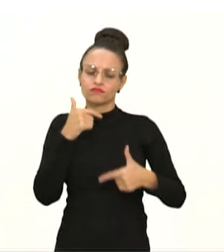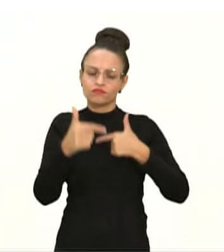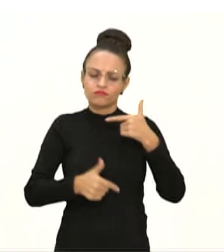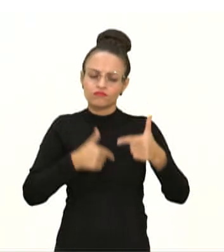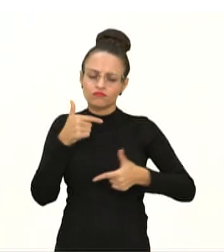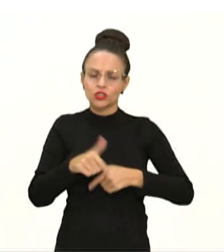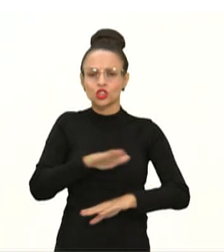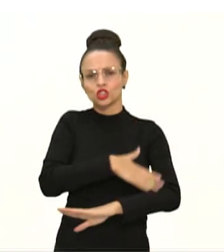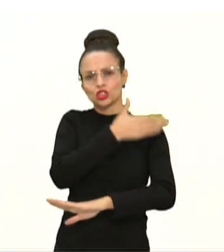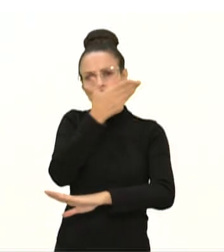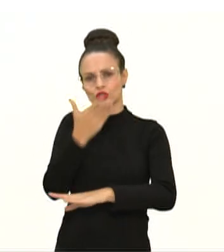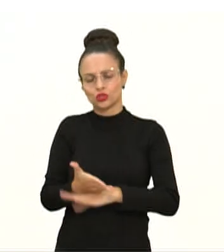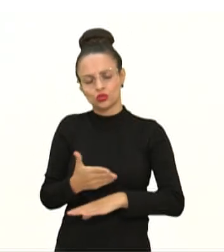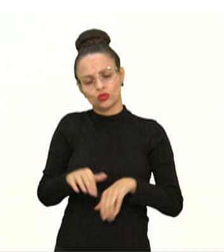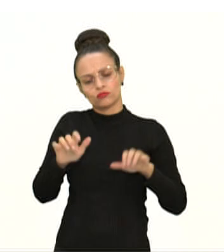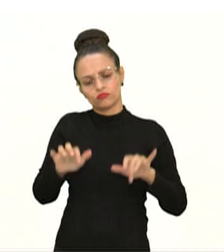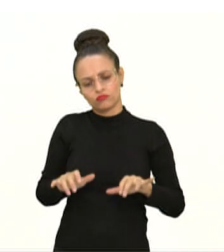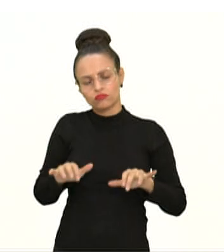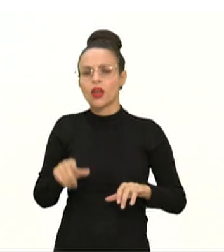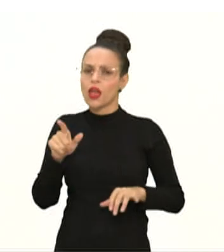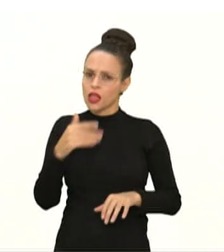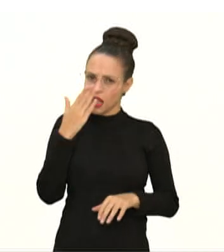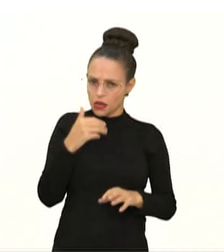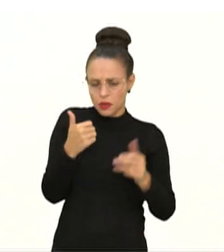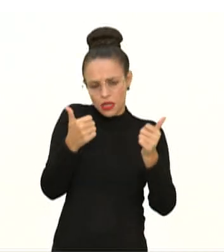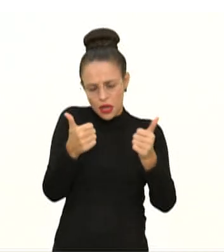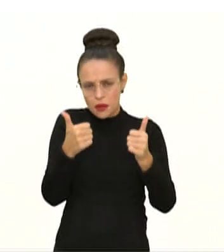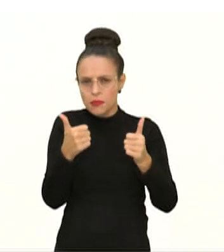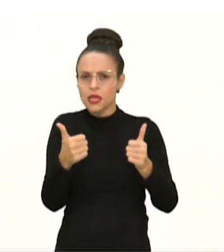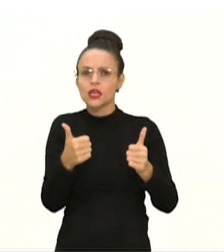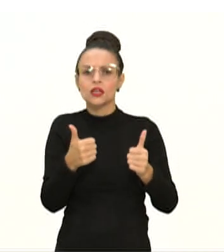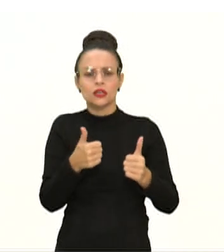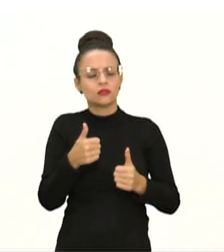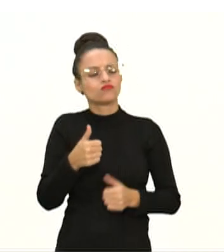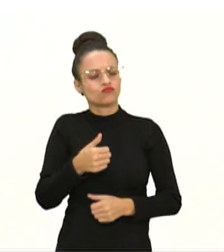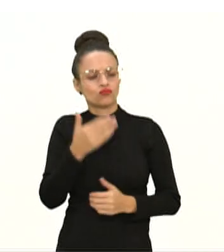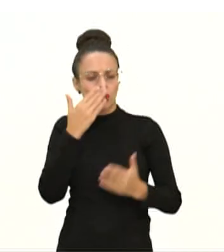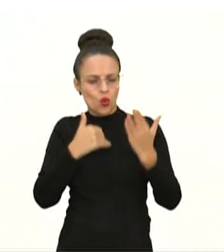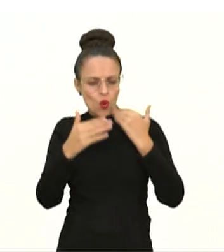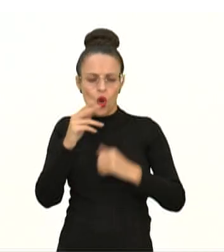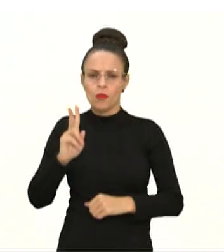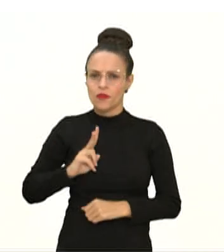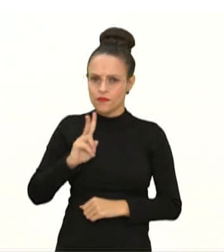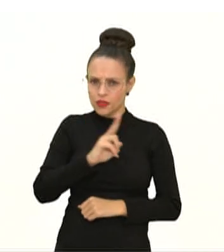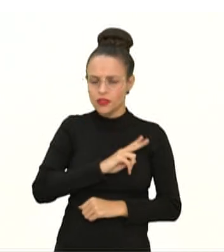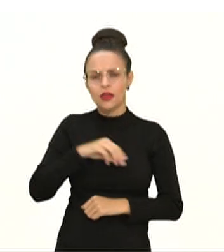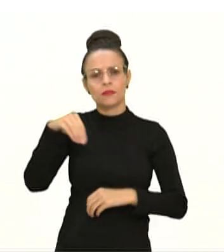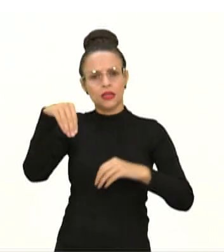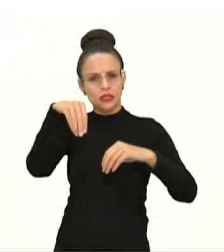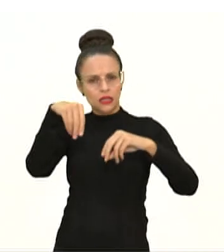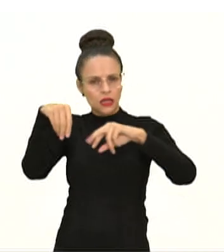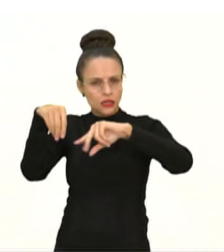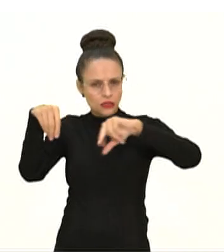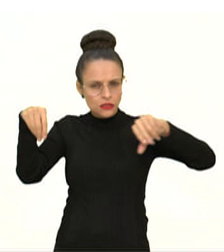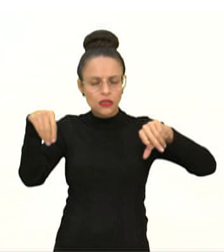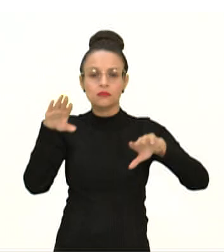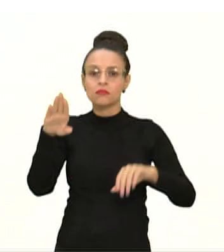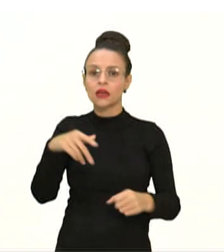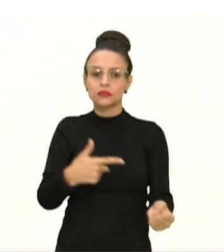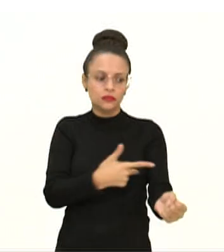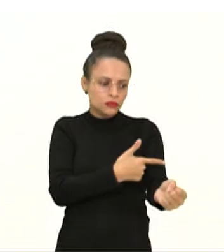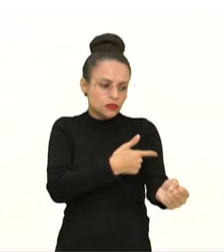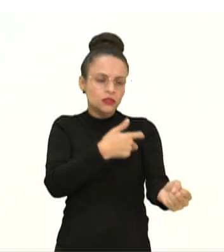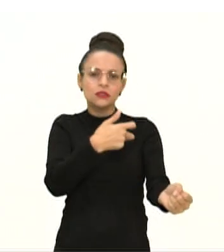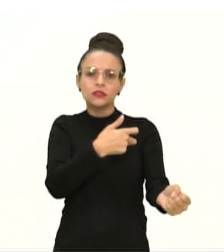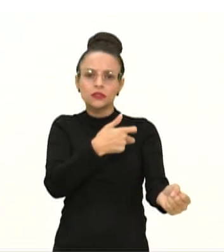escritório. Embora ela se alimente bem, adequadamente, consuma vitaminas, sais minerais, tá? Um exame que ela